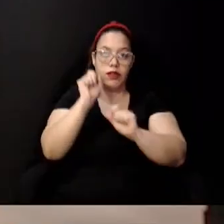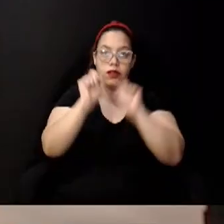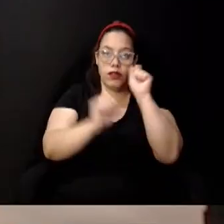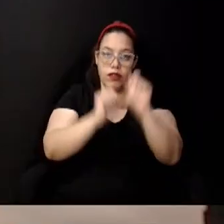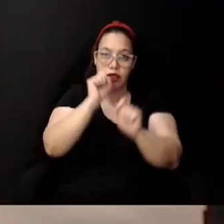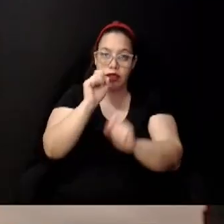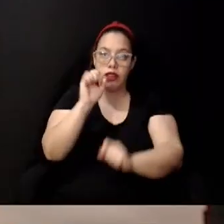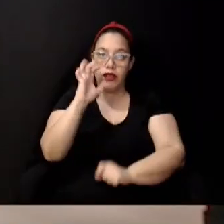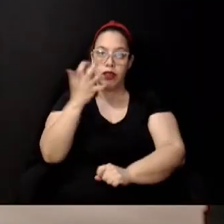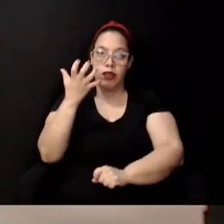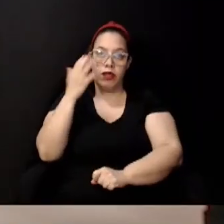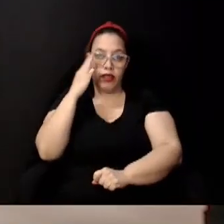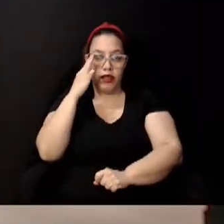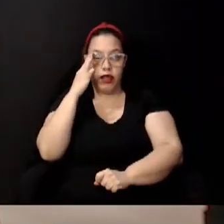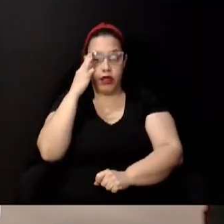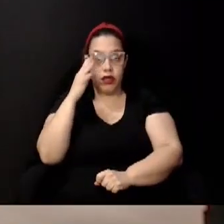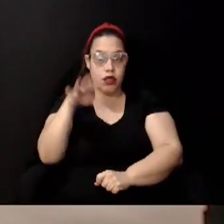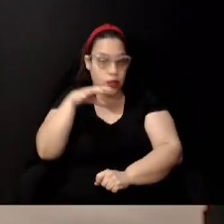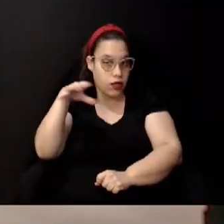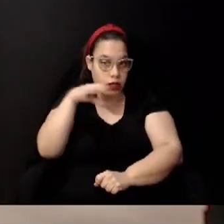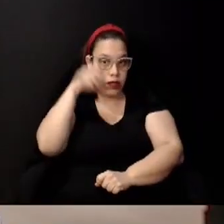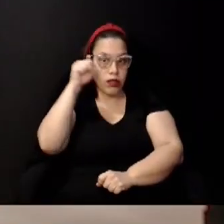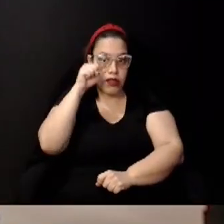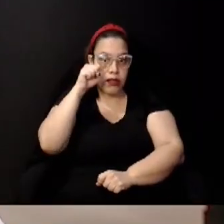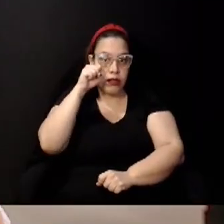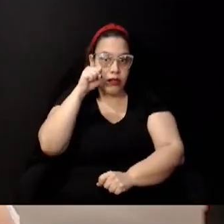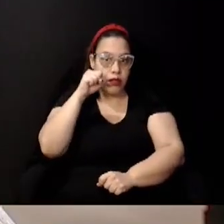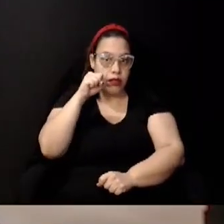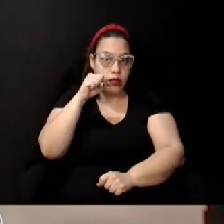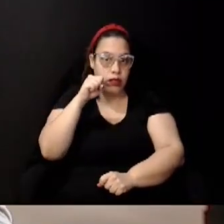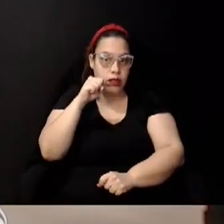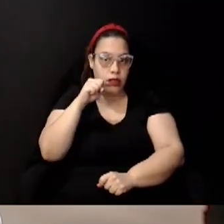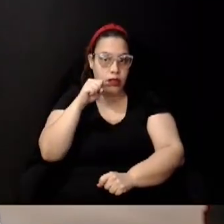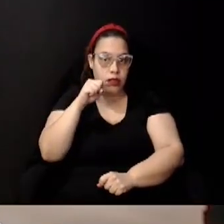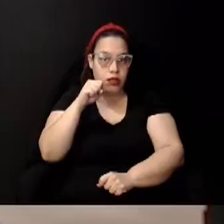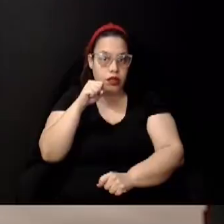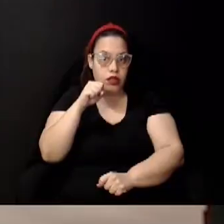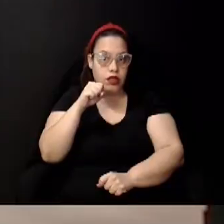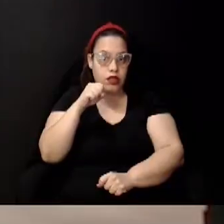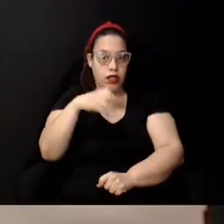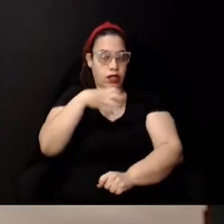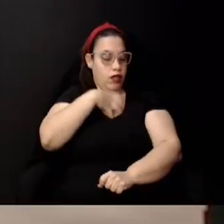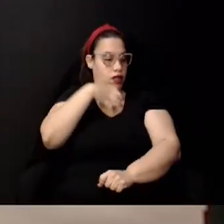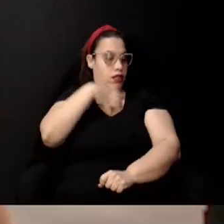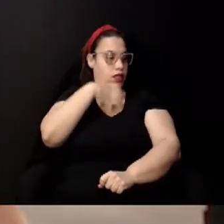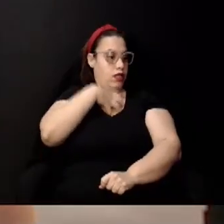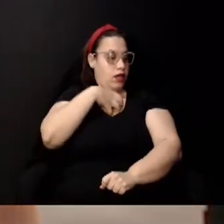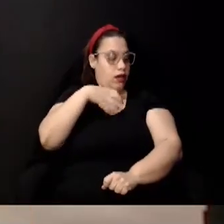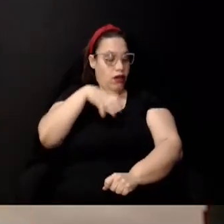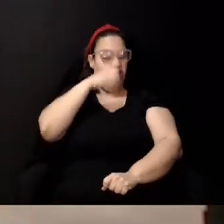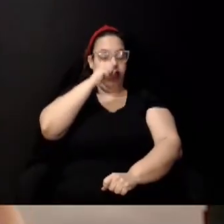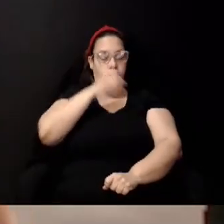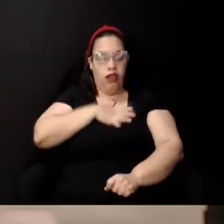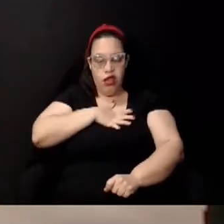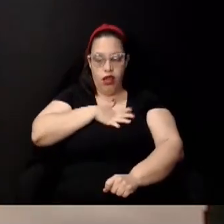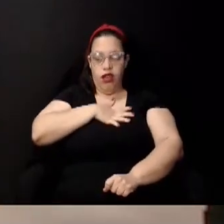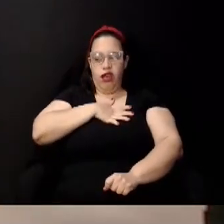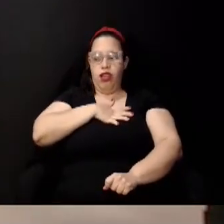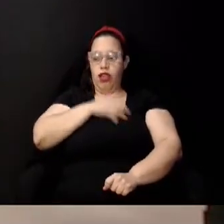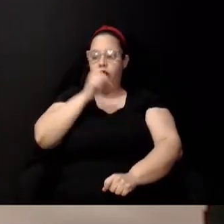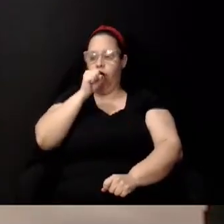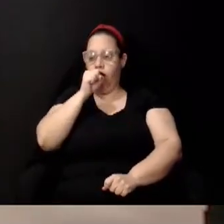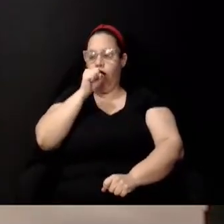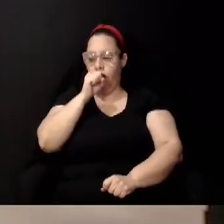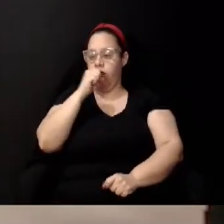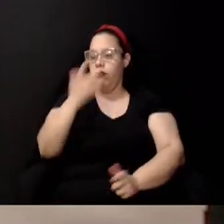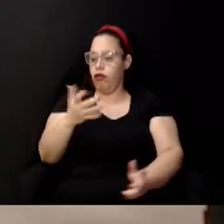vezes as pessoas sentem o cheiro, a fumaça, né, sentem os efeitos na respiração e isso faz muito mal para a